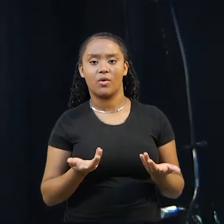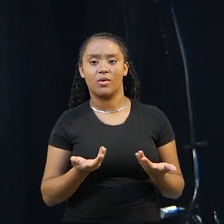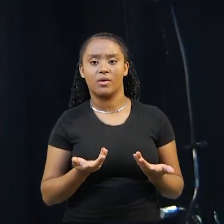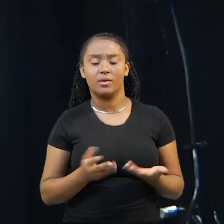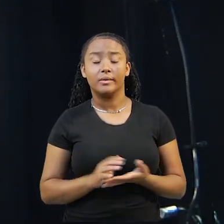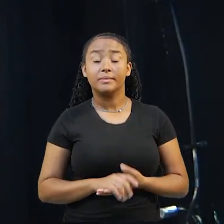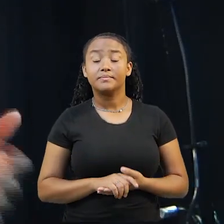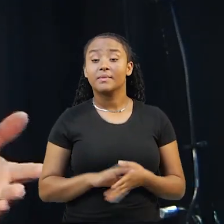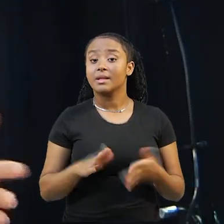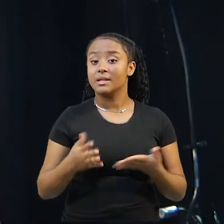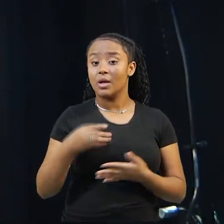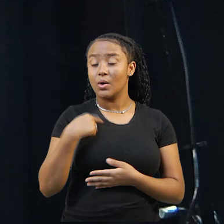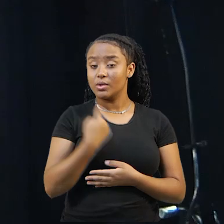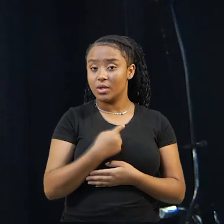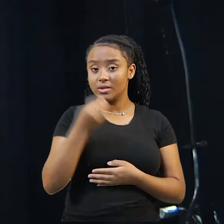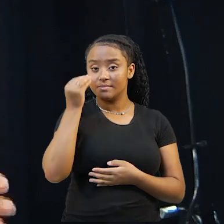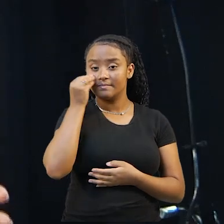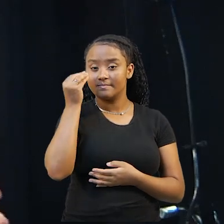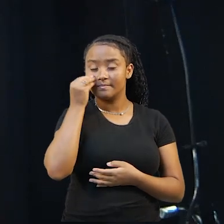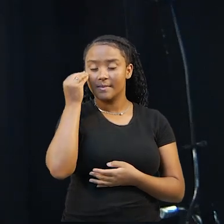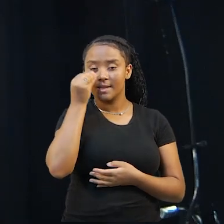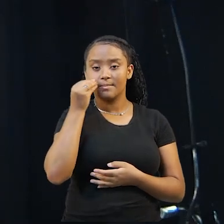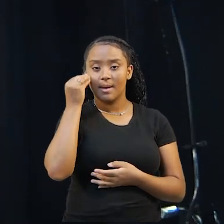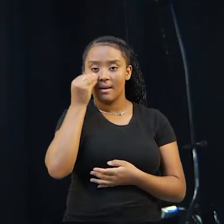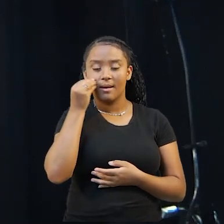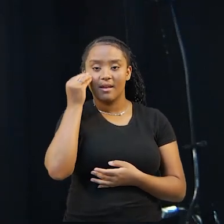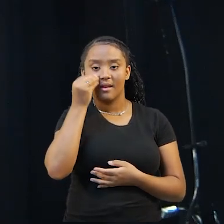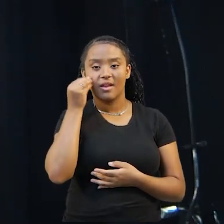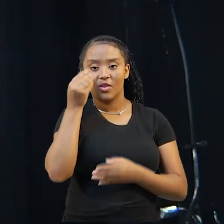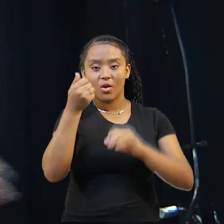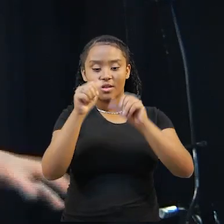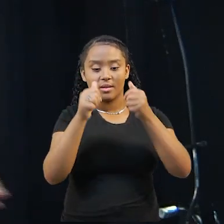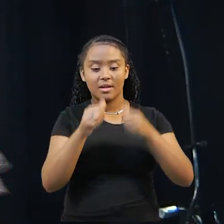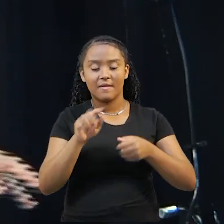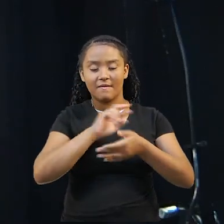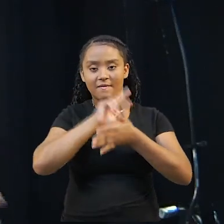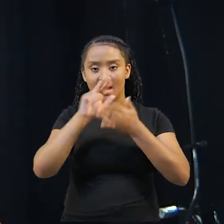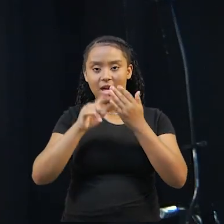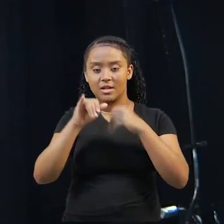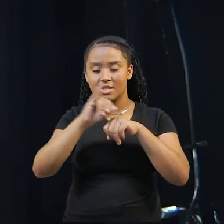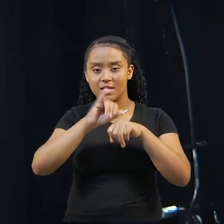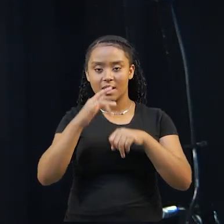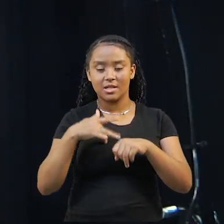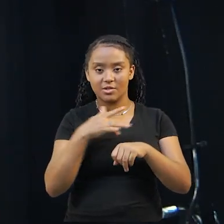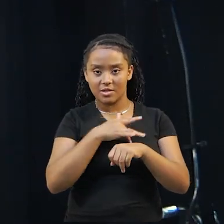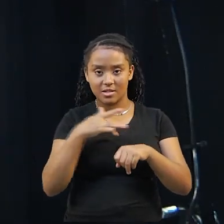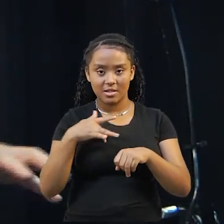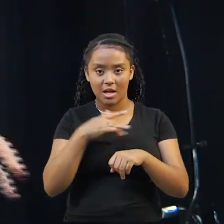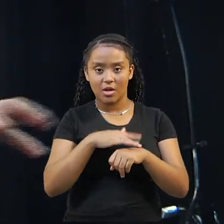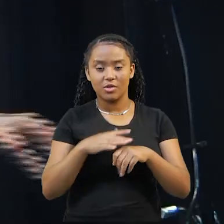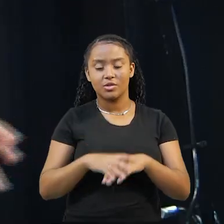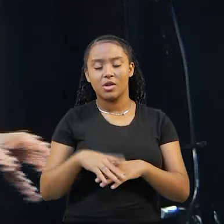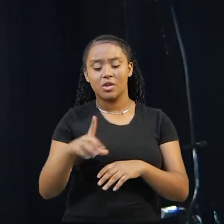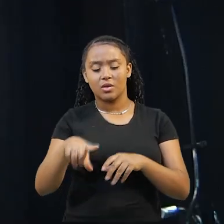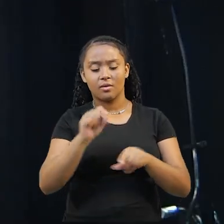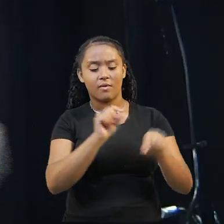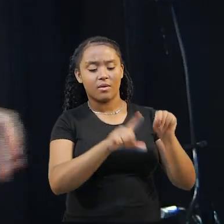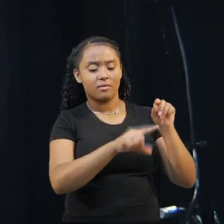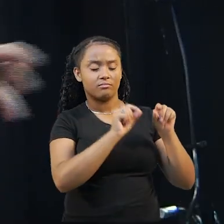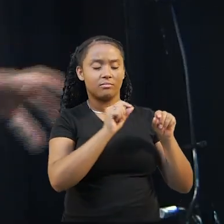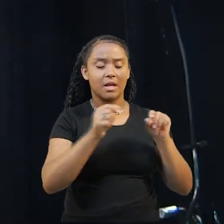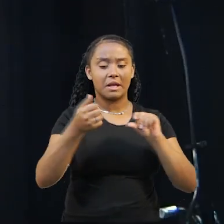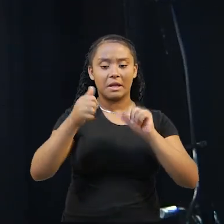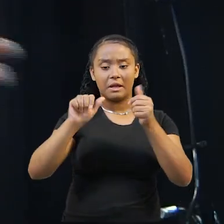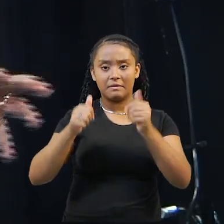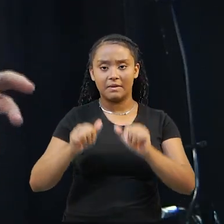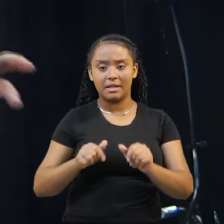pior. E aí a gente resolveu testar. Então, a gente avaliou em várias unidades básicas de saúde, a gente fez uns sorteios e